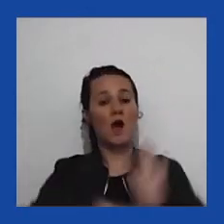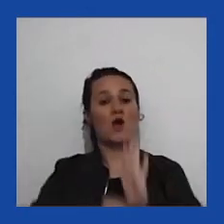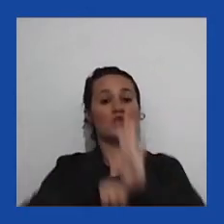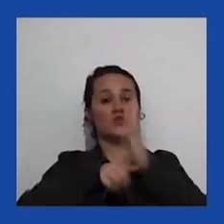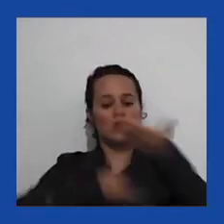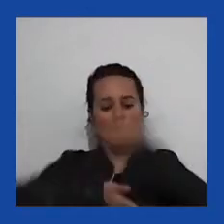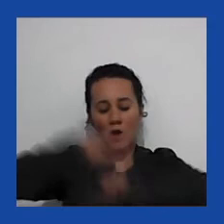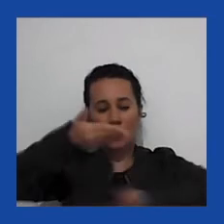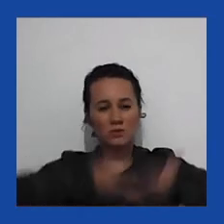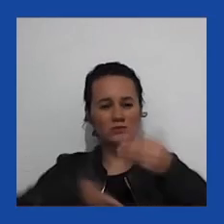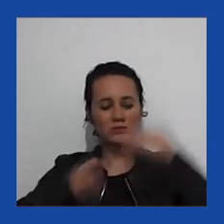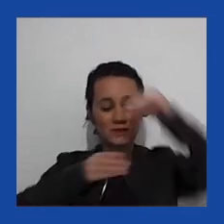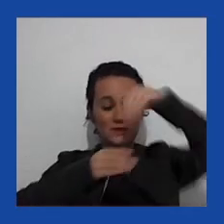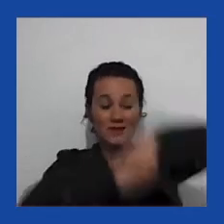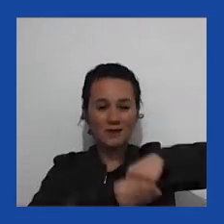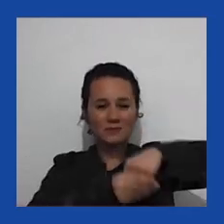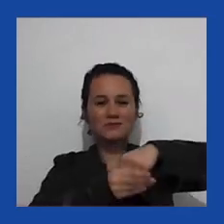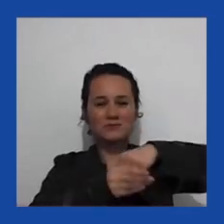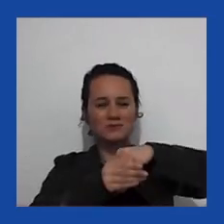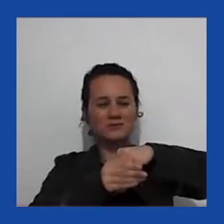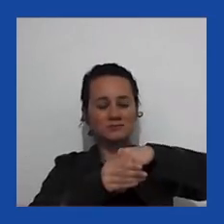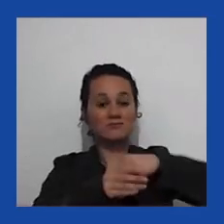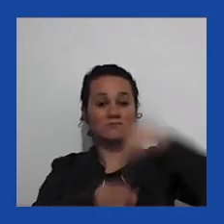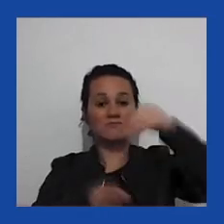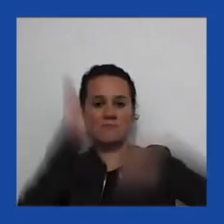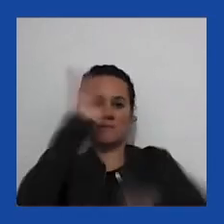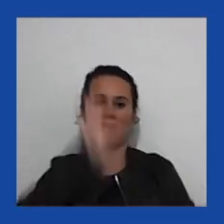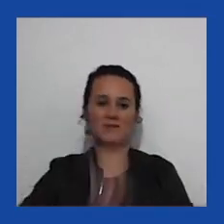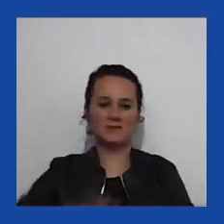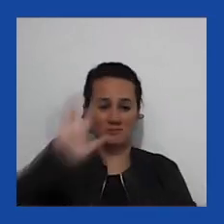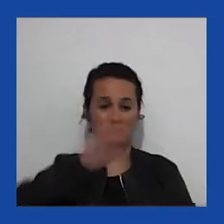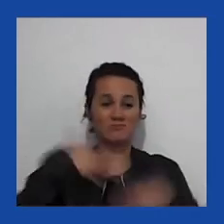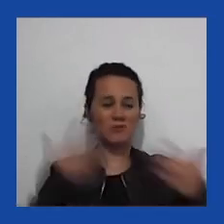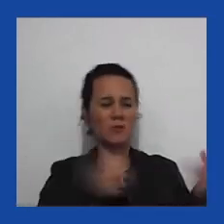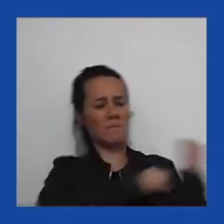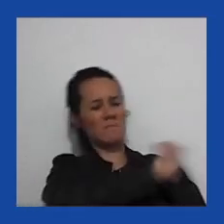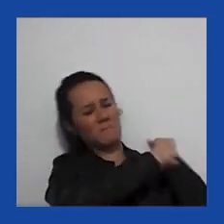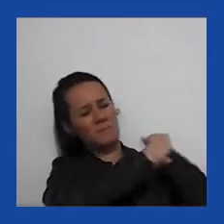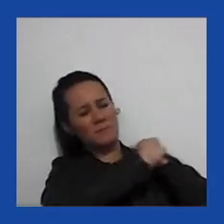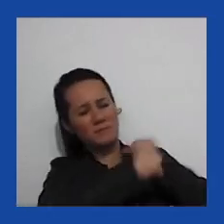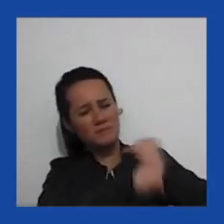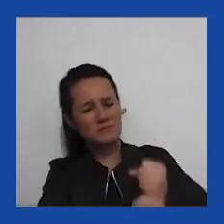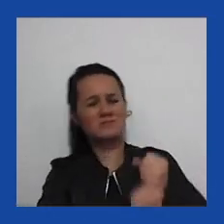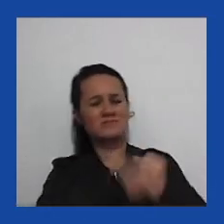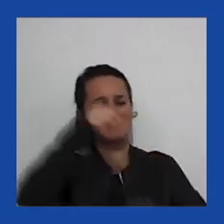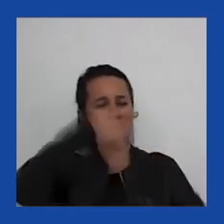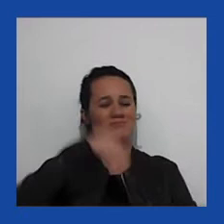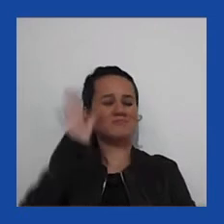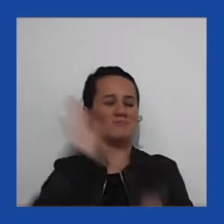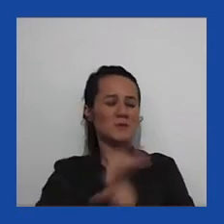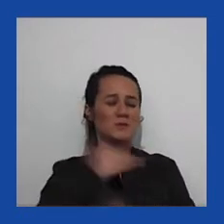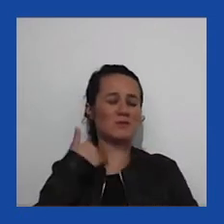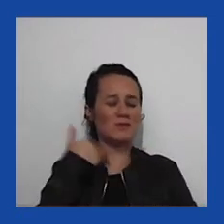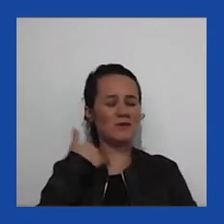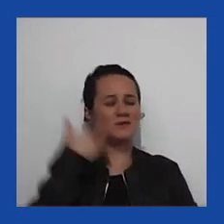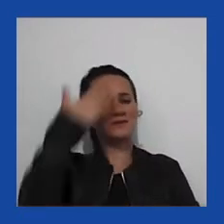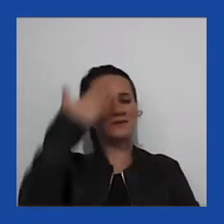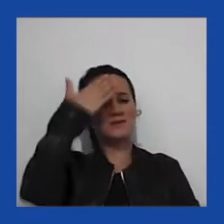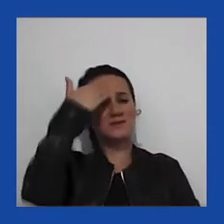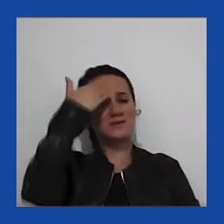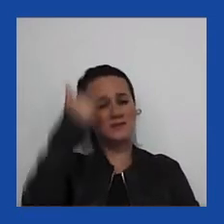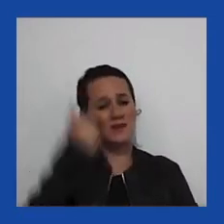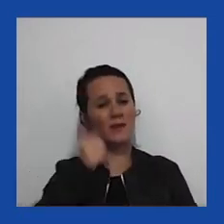institucional no Brasil. Eu acho que o histórico da Votorantim, uma empresa centenária, sempre trouxe essa